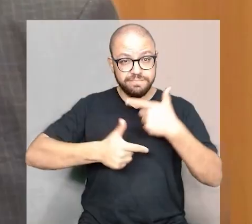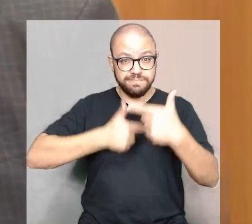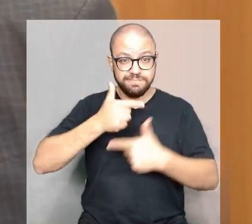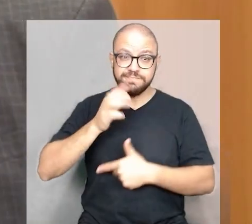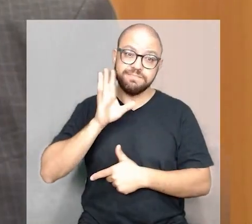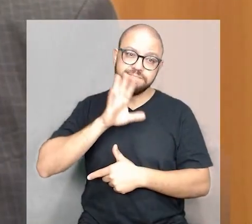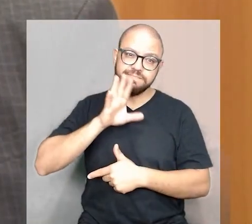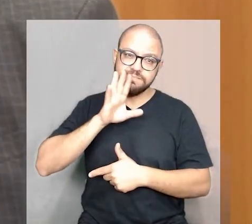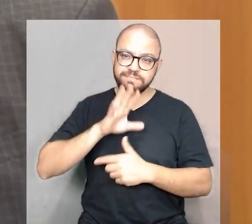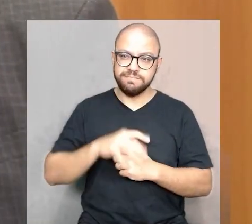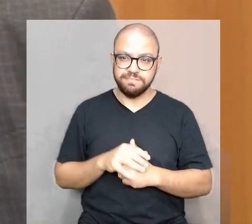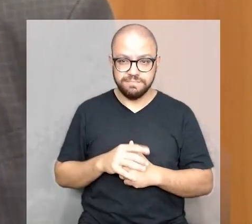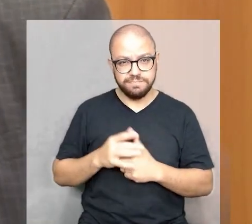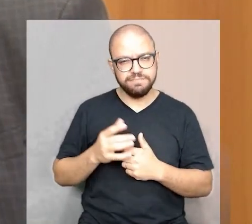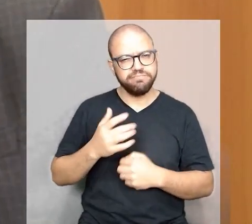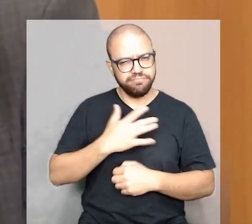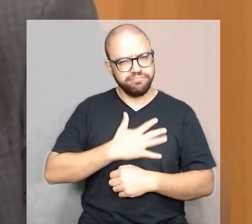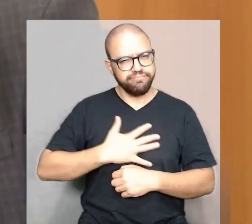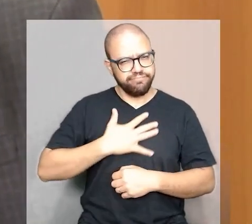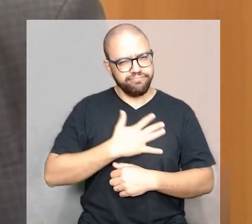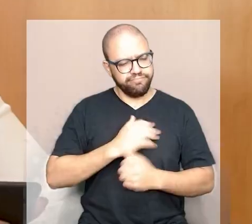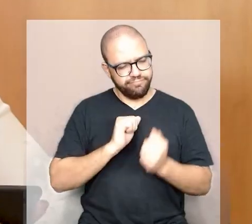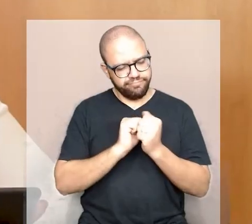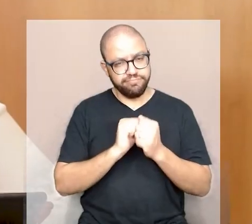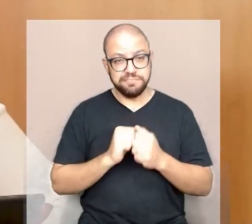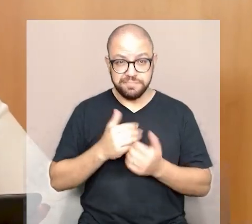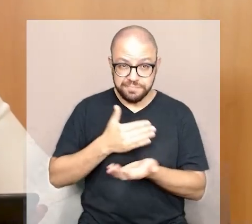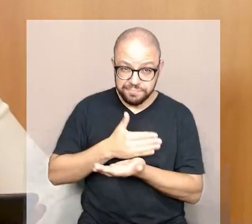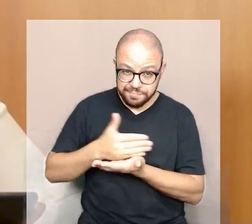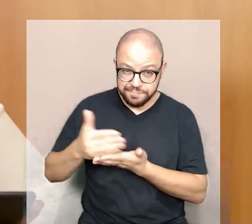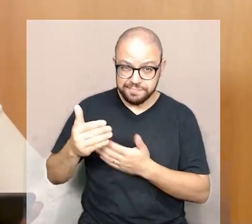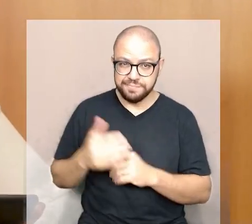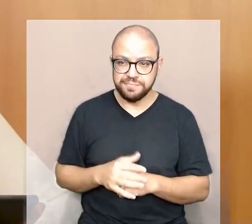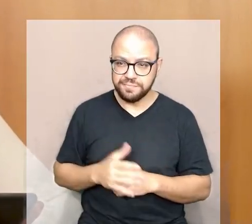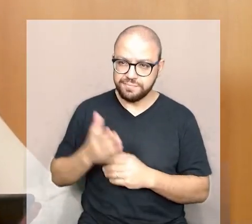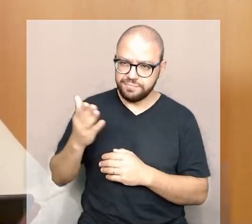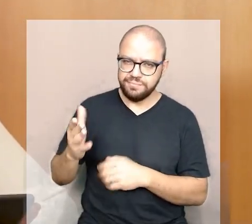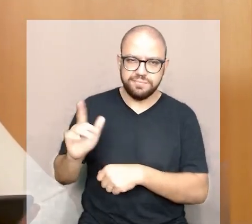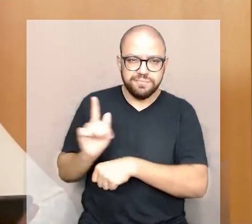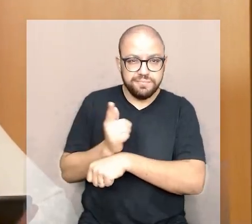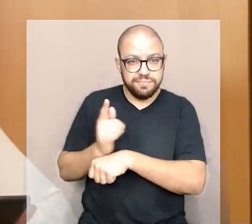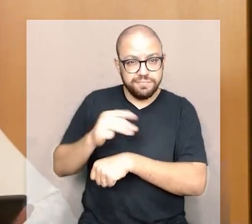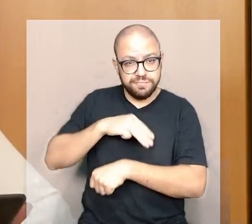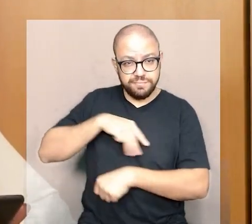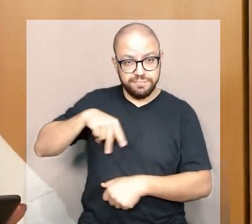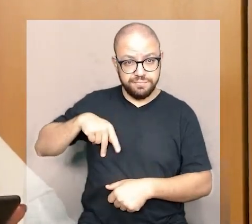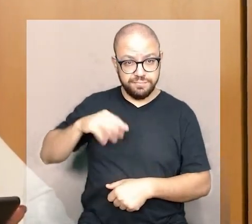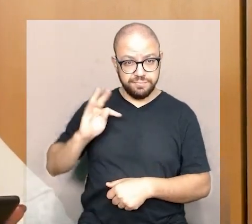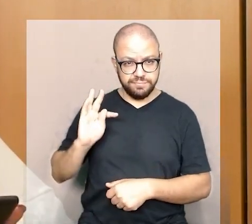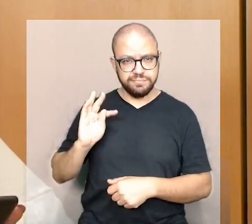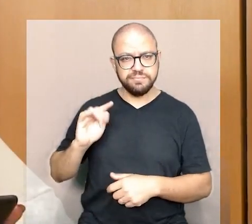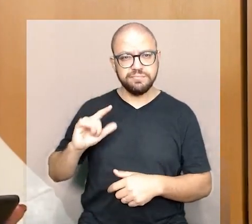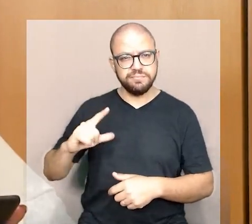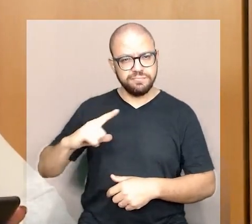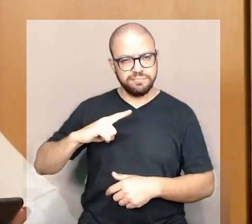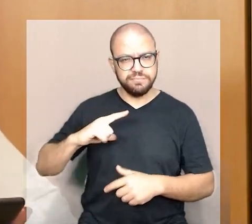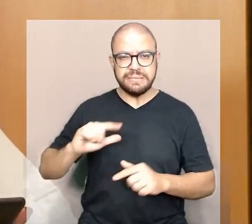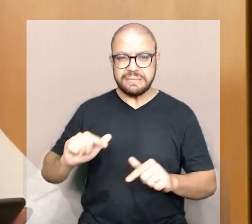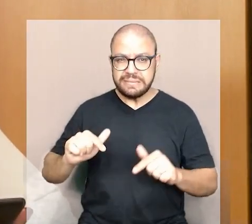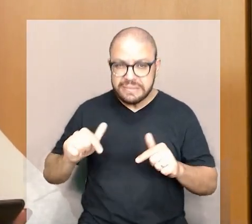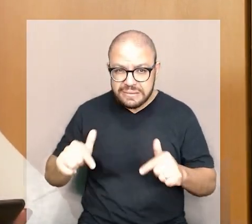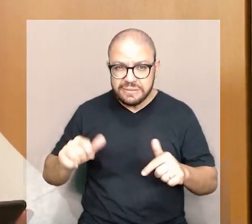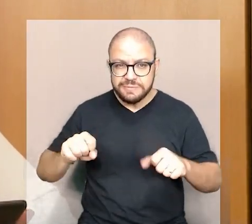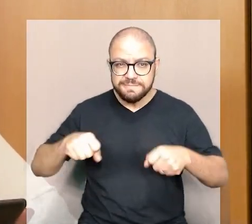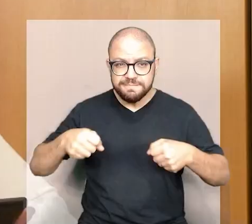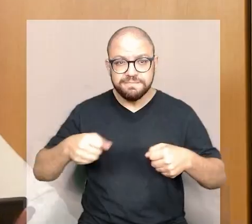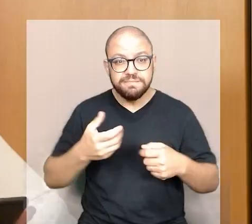Legal. Obrigado, também é uma honra estar aqui com vocês, Samantha. Ótimo. Então, para começarmos, durante sua gestão, o MPT teve uma forte